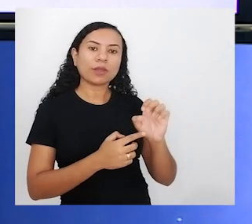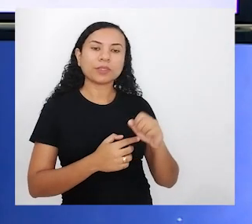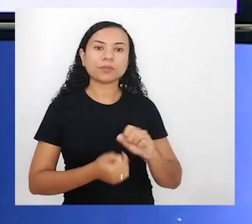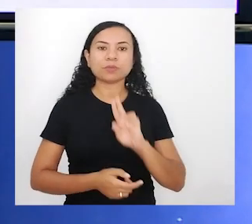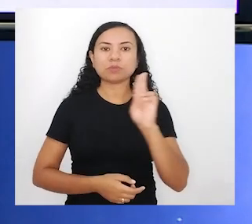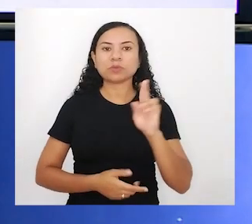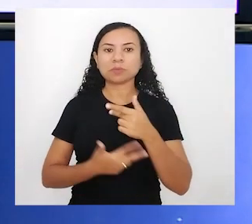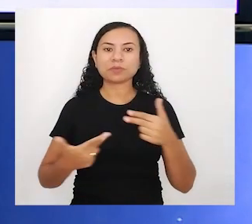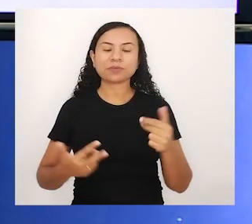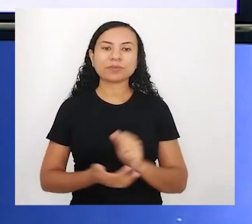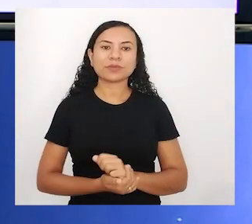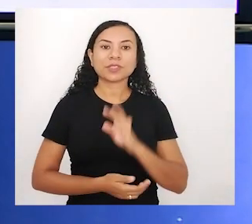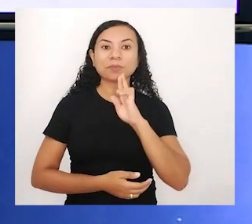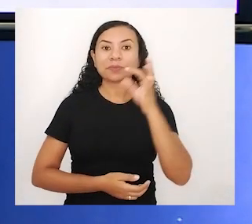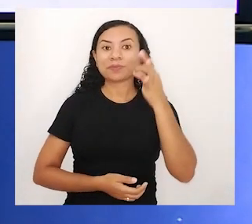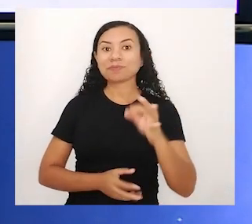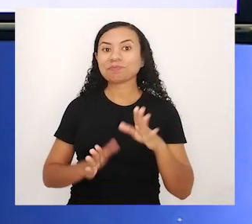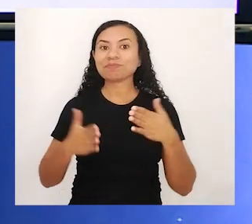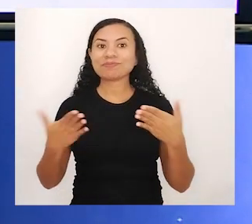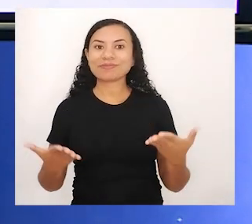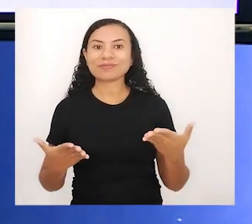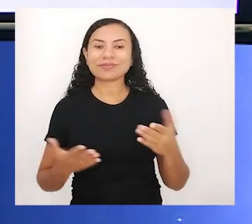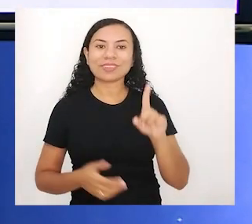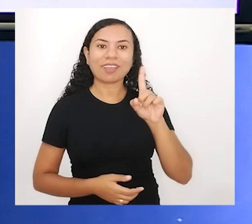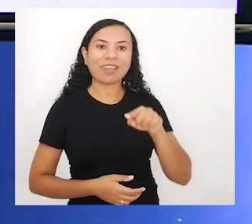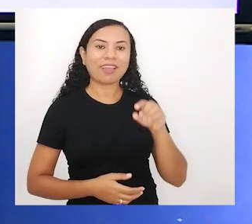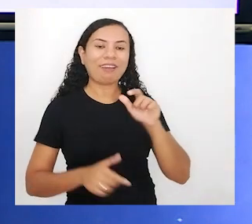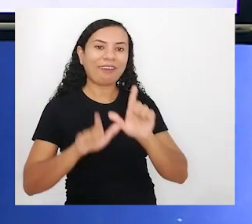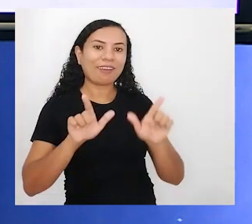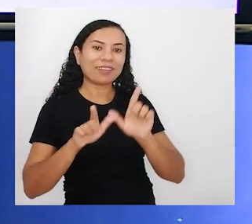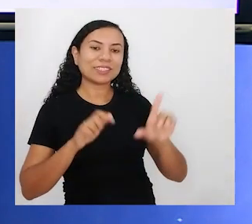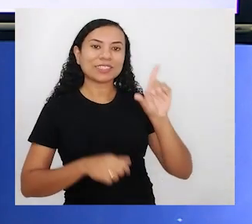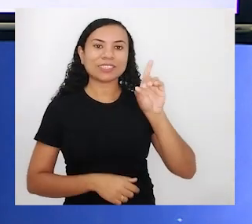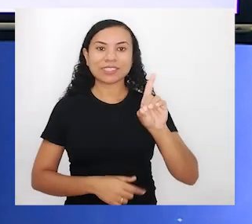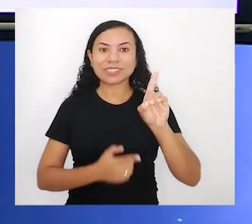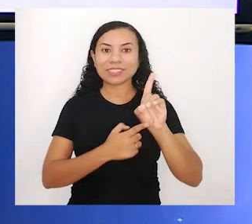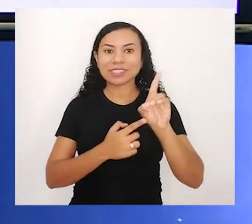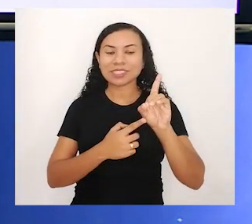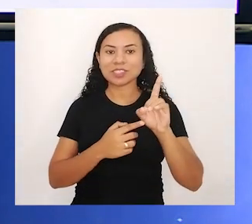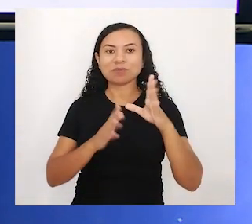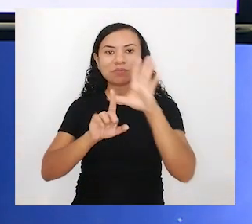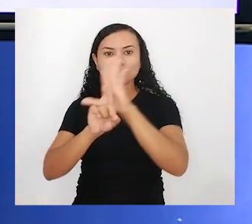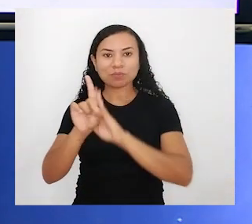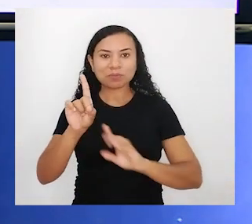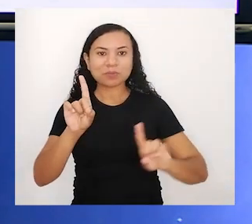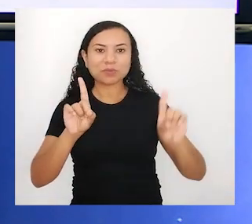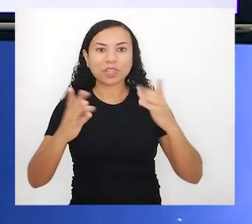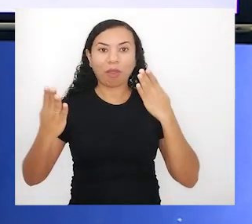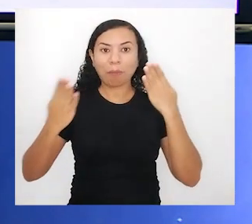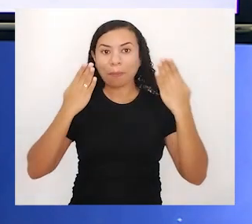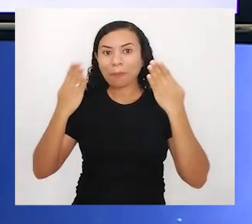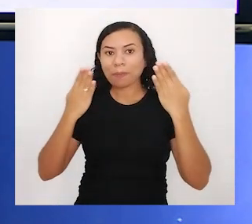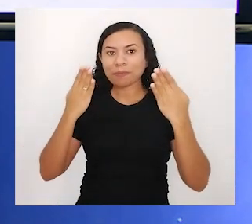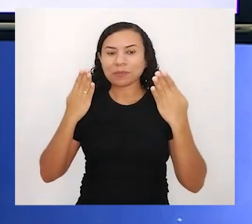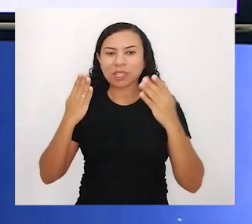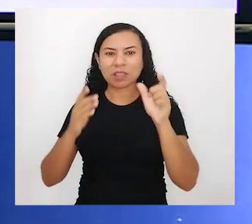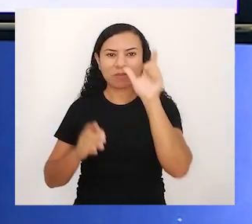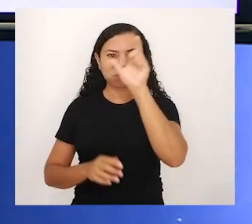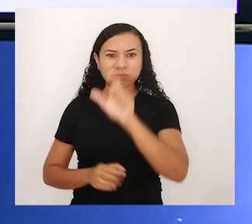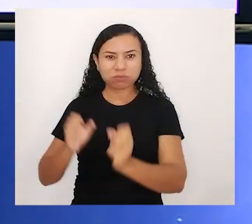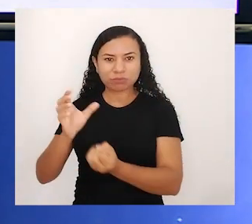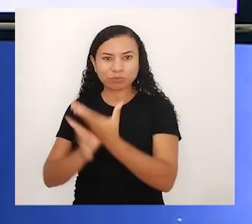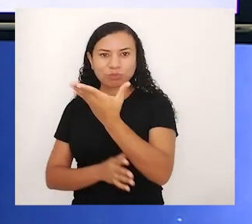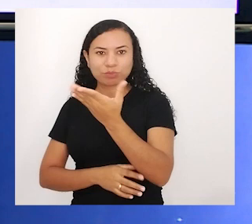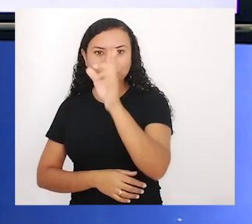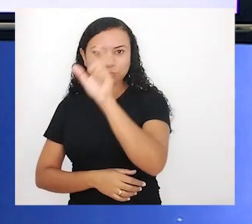resposta correta é a letra D. Na clonagem terapêutica, o objetivo não é criar um novo indivíduo, mas